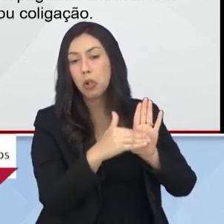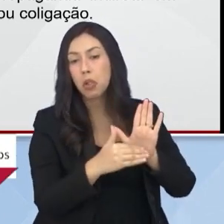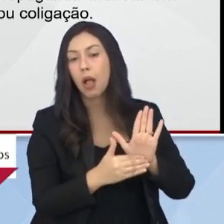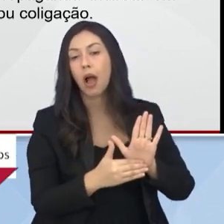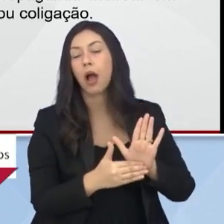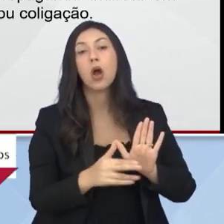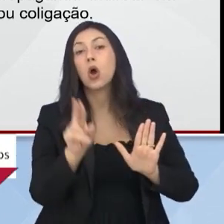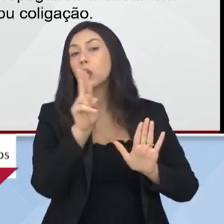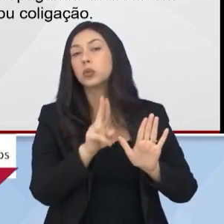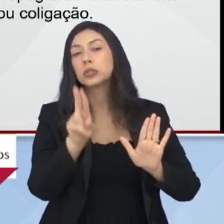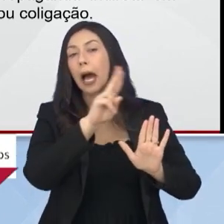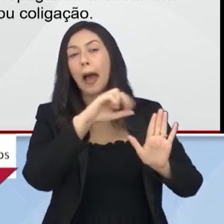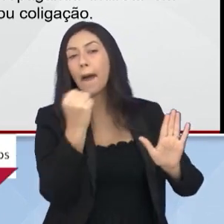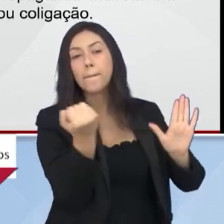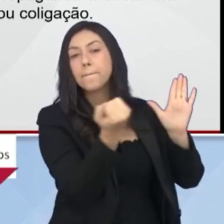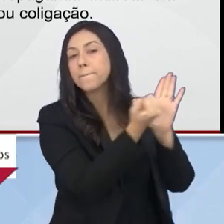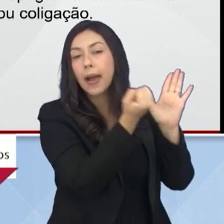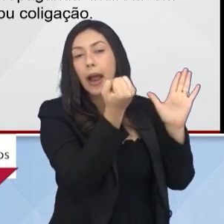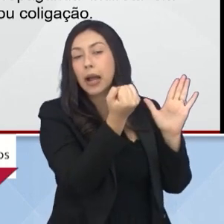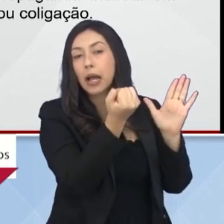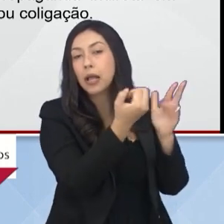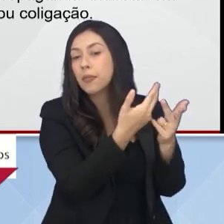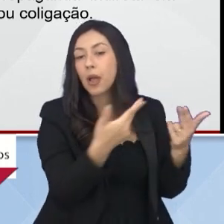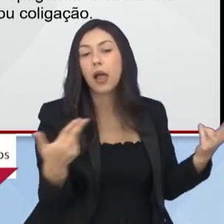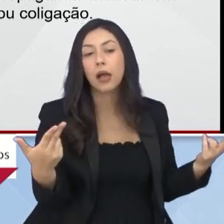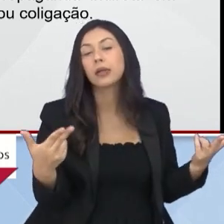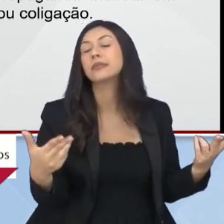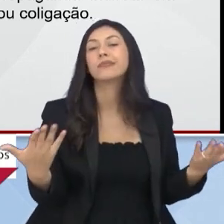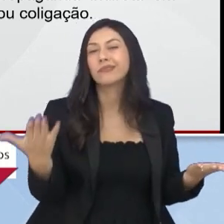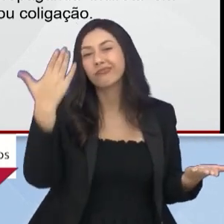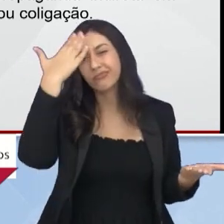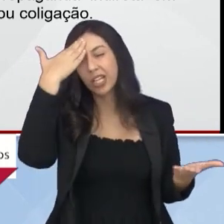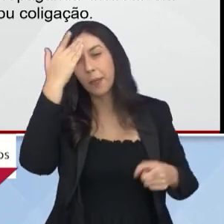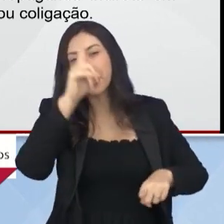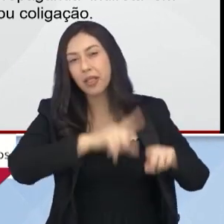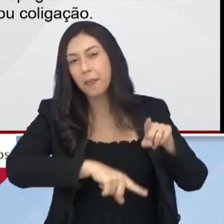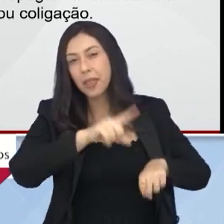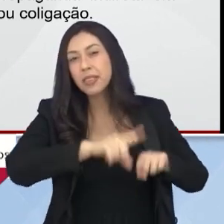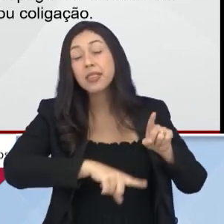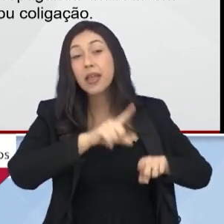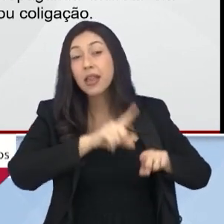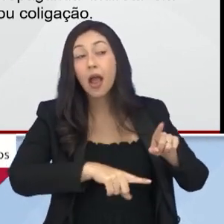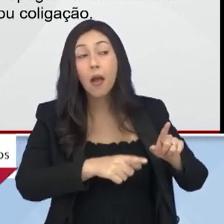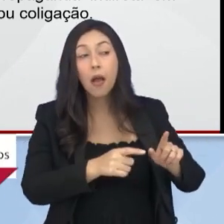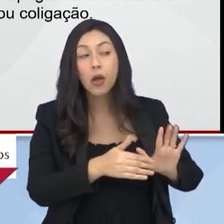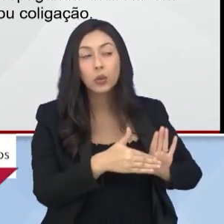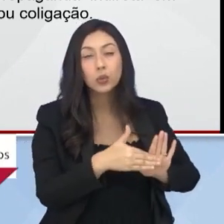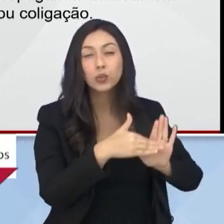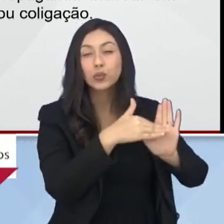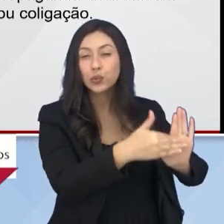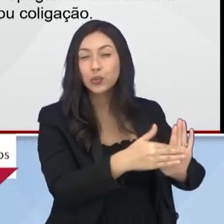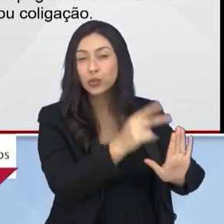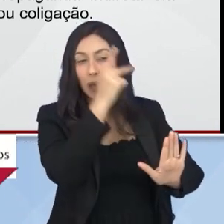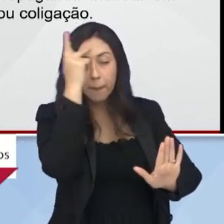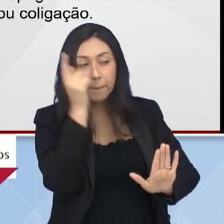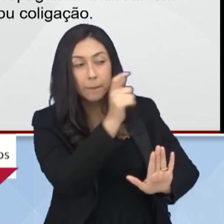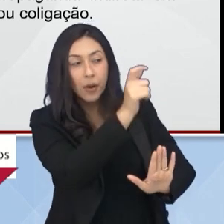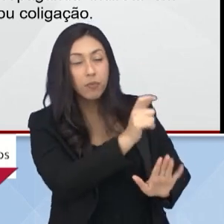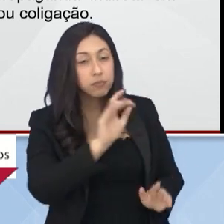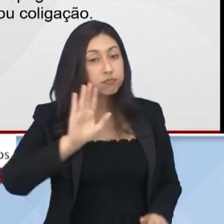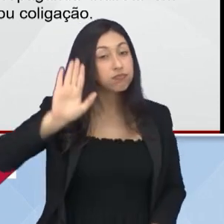símbolos marcas slogans bom aqueles eles que possem beneficiar um candidato de